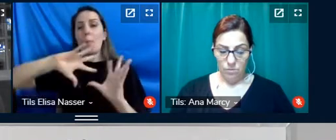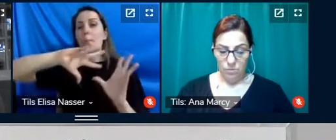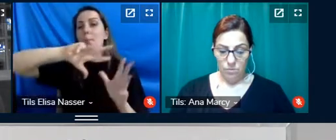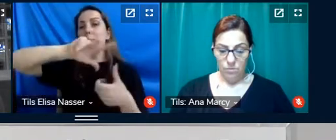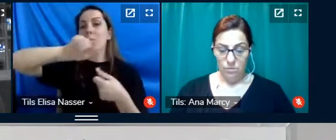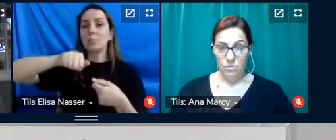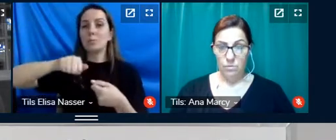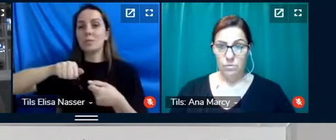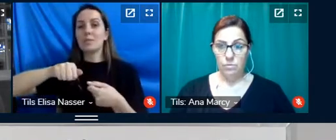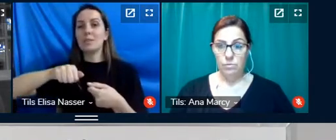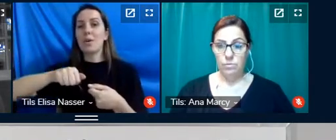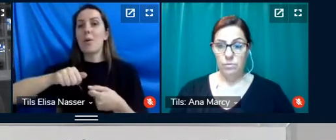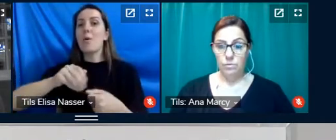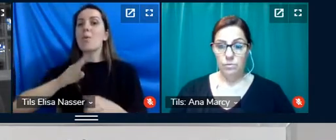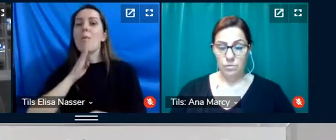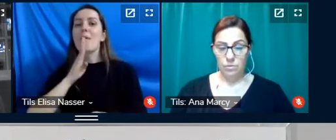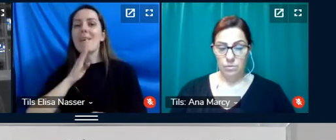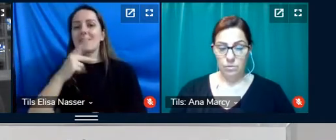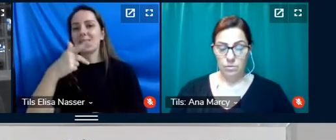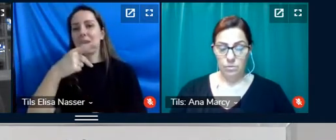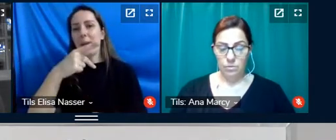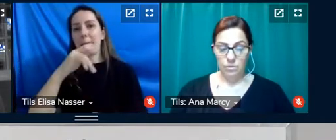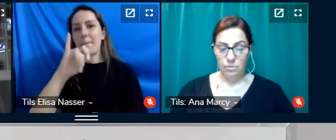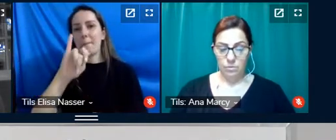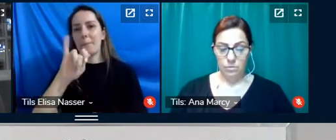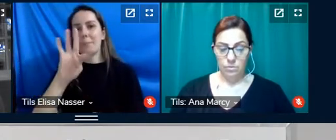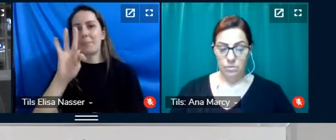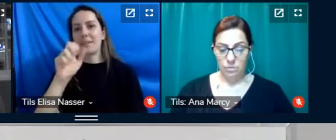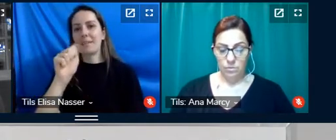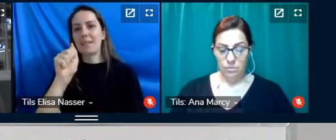Então, hipotenusa, vou fazer mais em cima aqui.